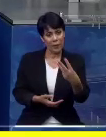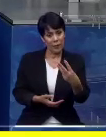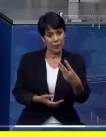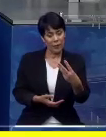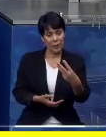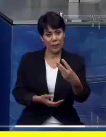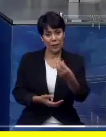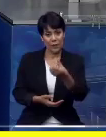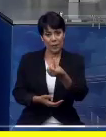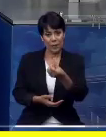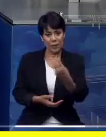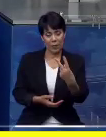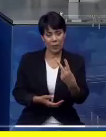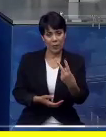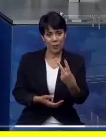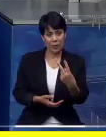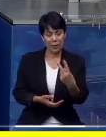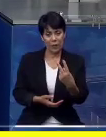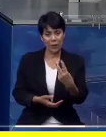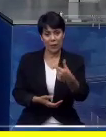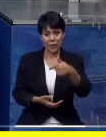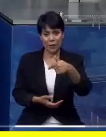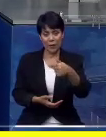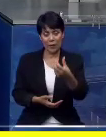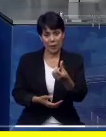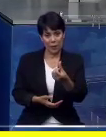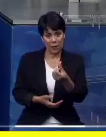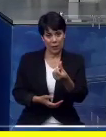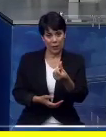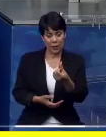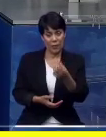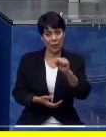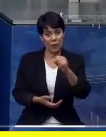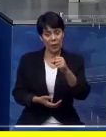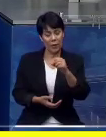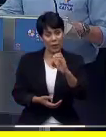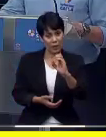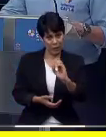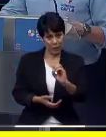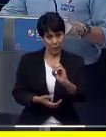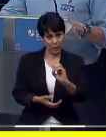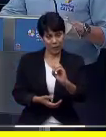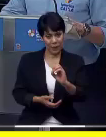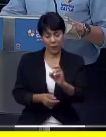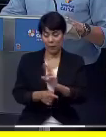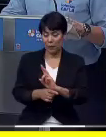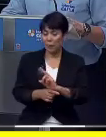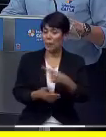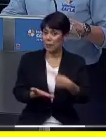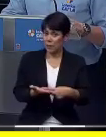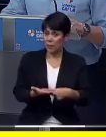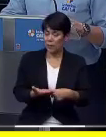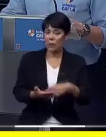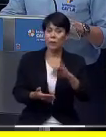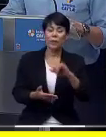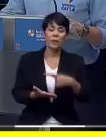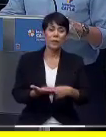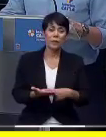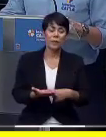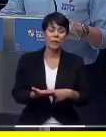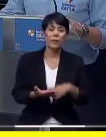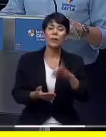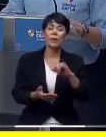23, 62, 76 e 80. Senhores auditores, confirmam? Sim,